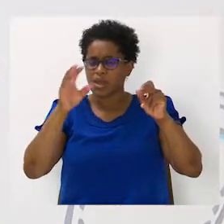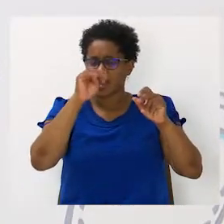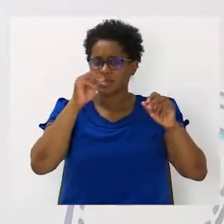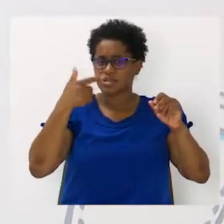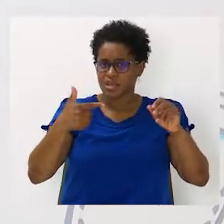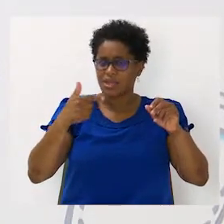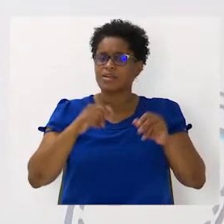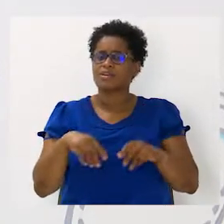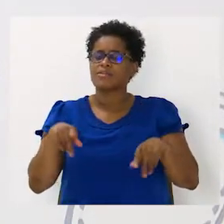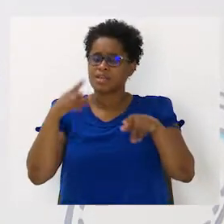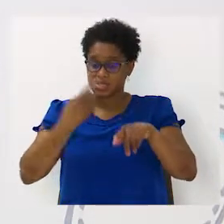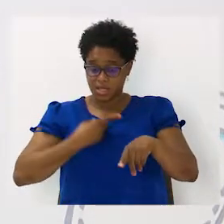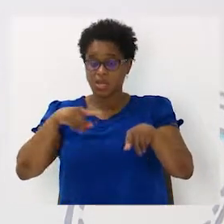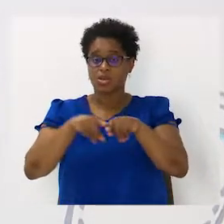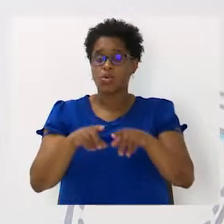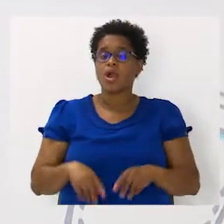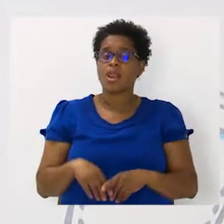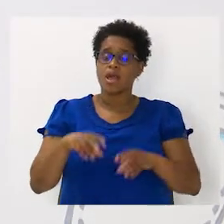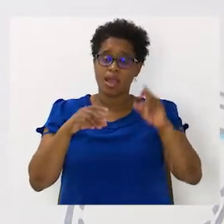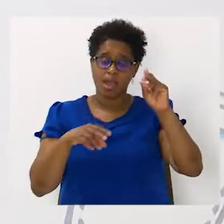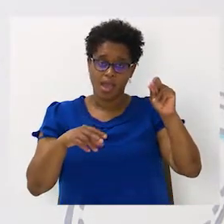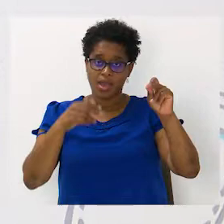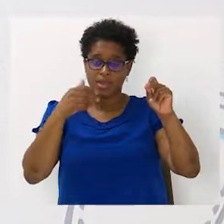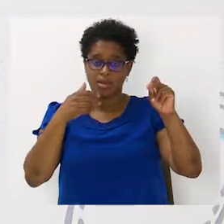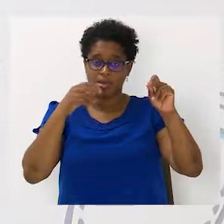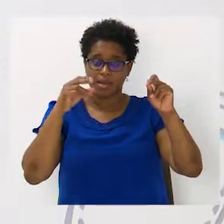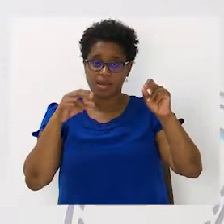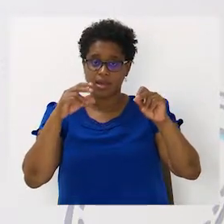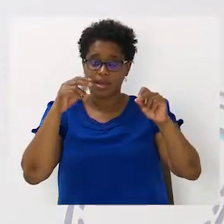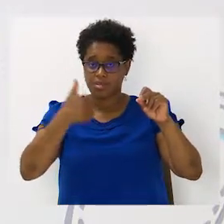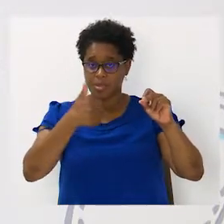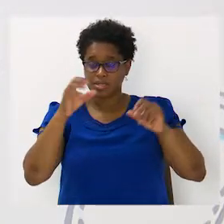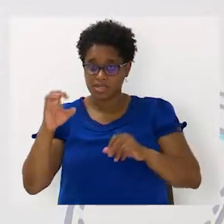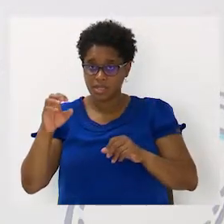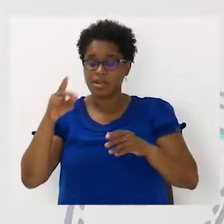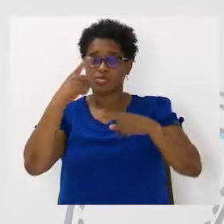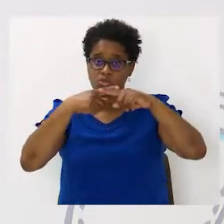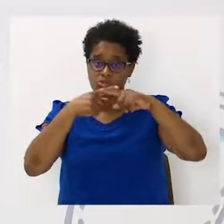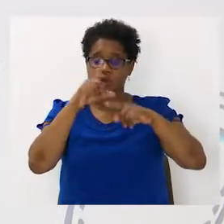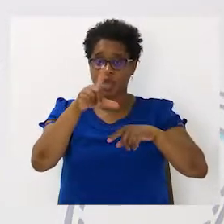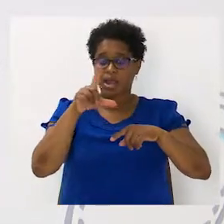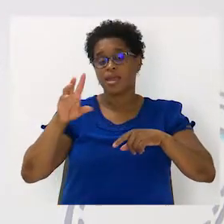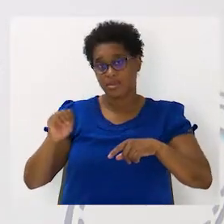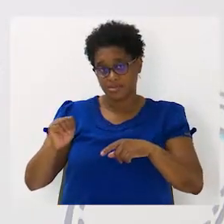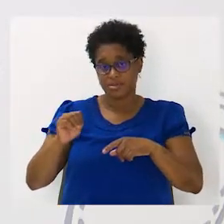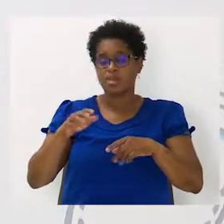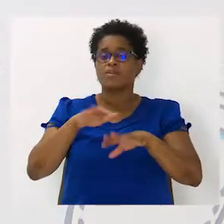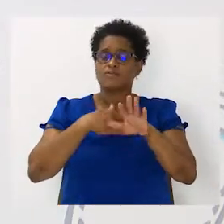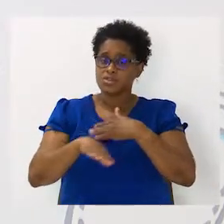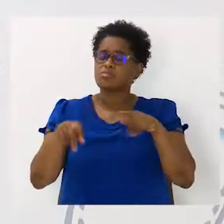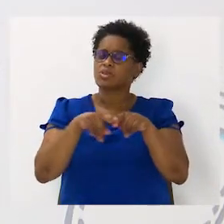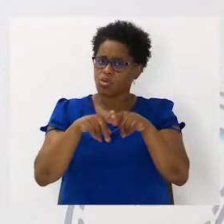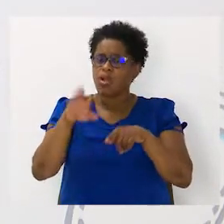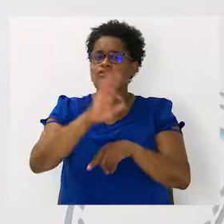igual a BC multiplica por RS. Fizemos da mesma forma